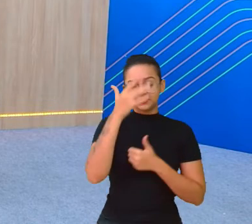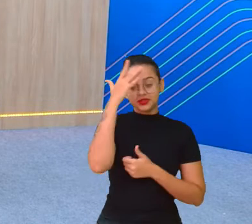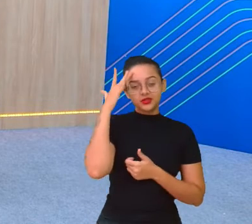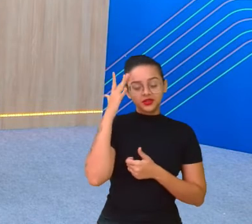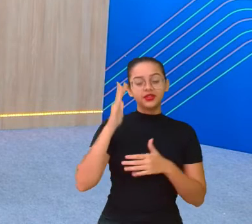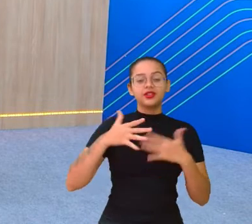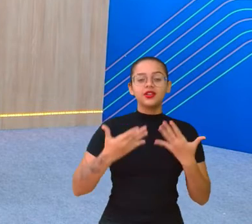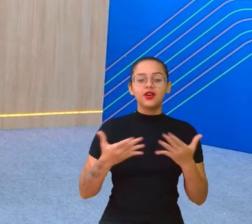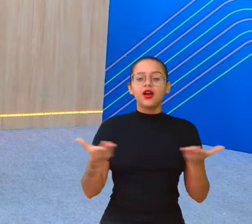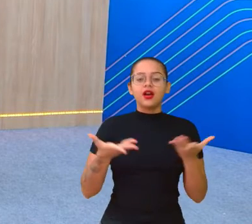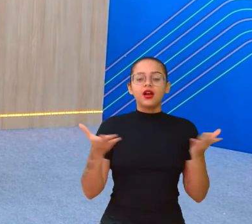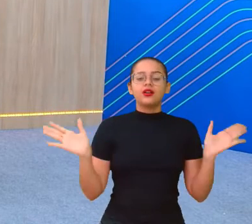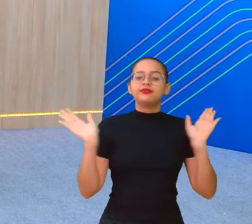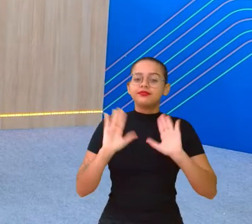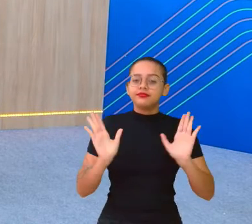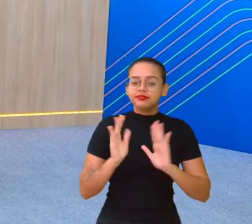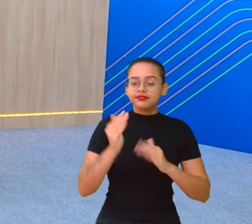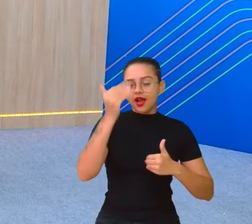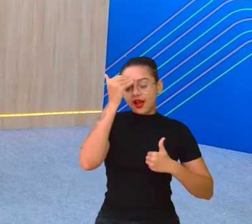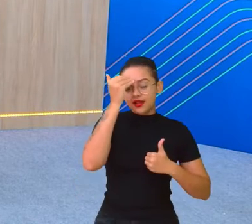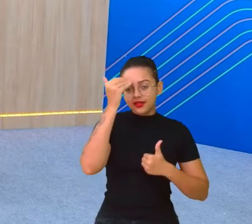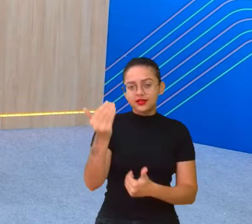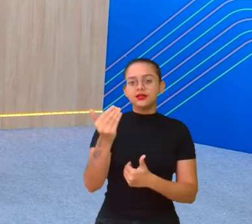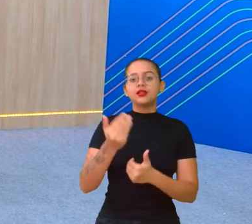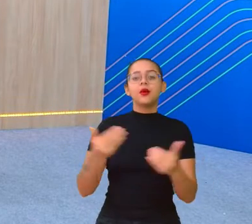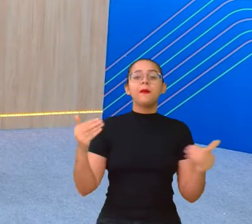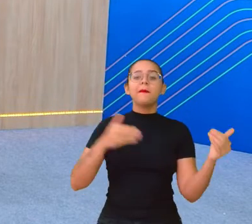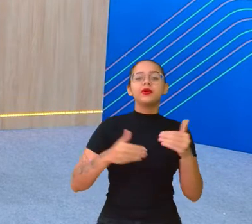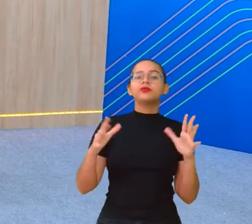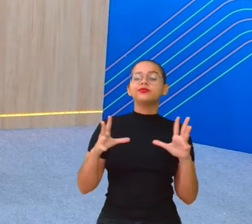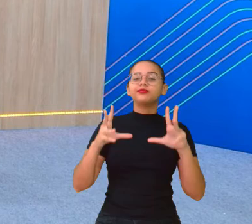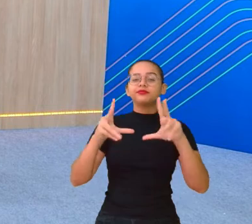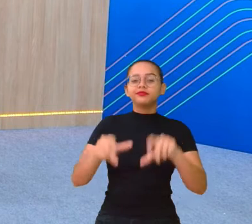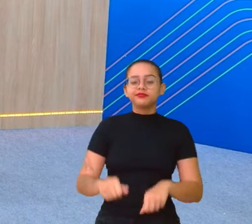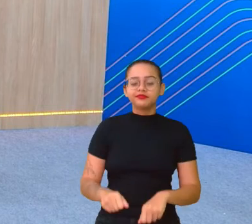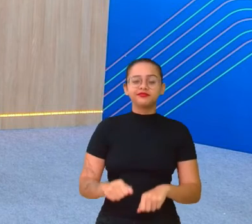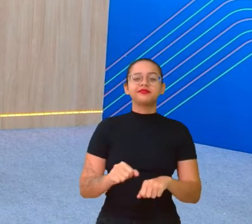pessoal? A gente se despede por aqui agradecendo, né, pela participação de